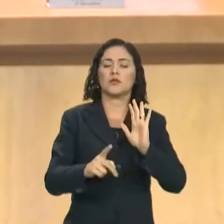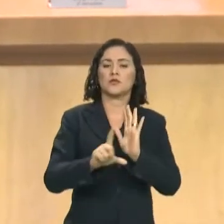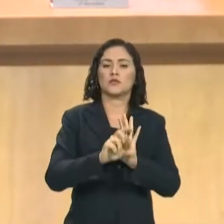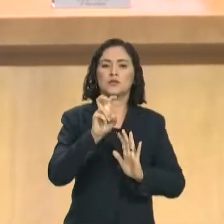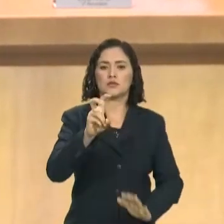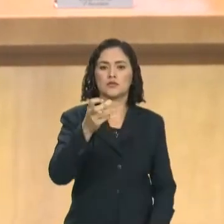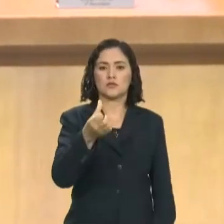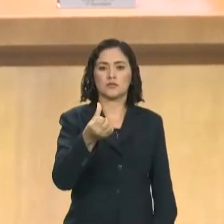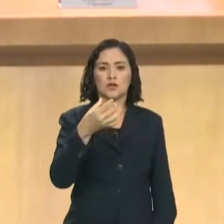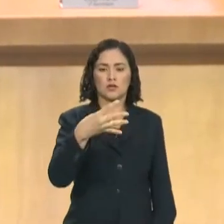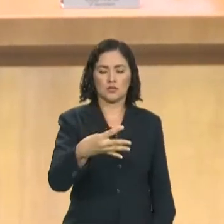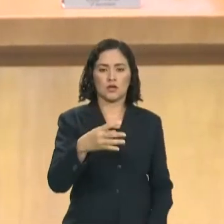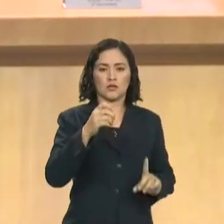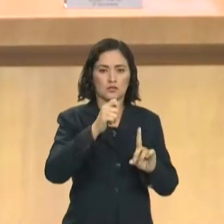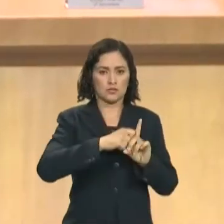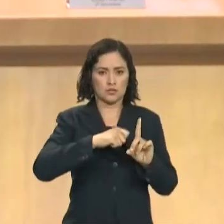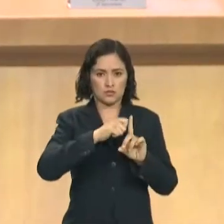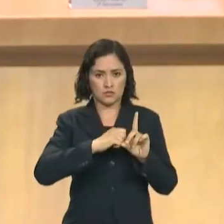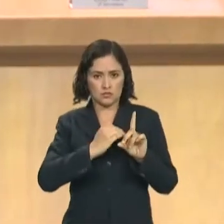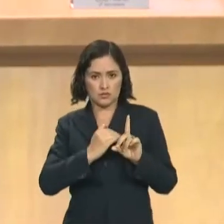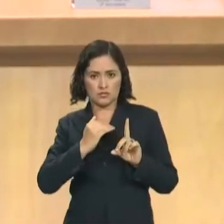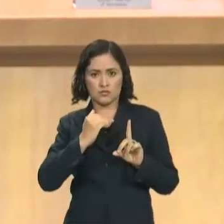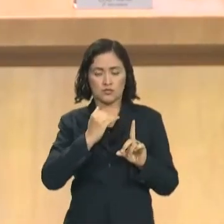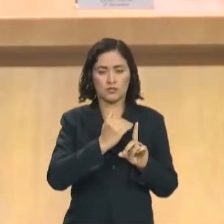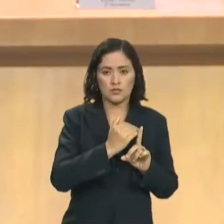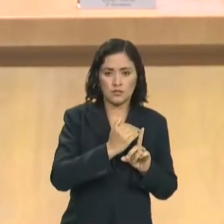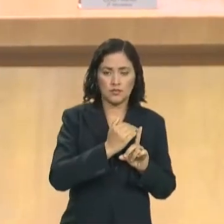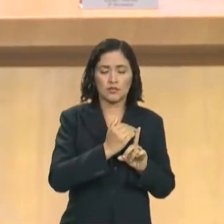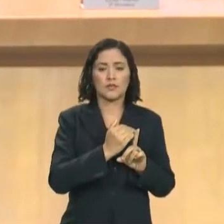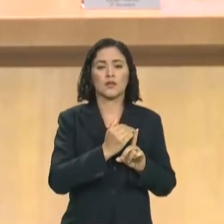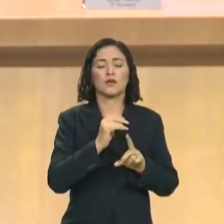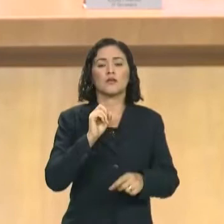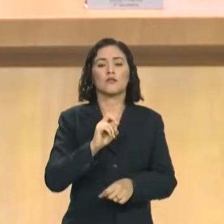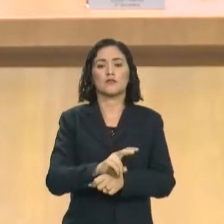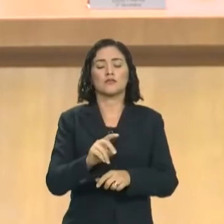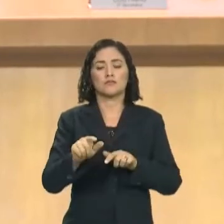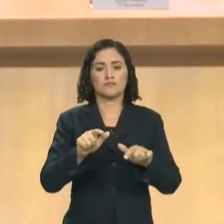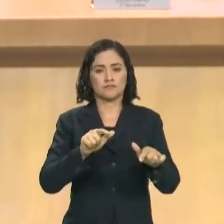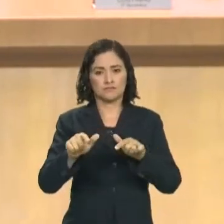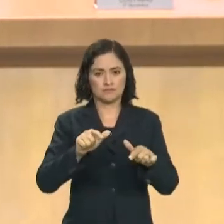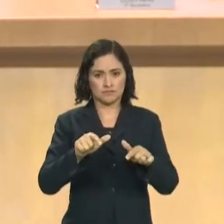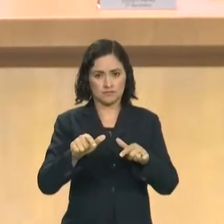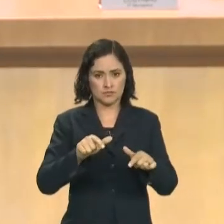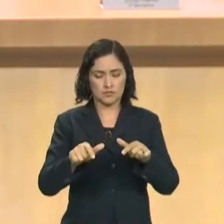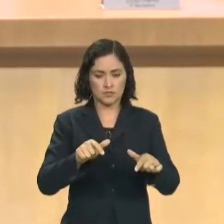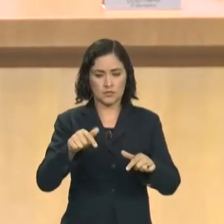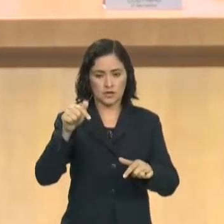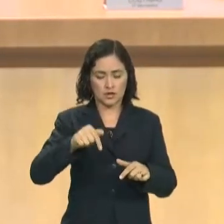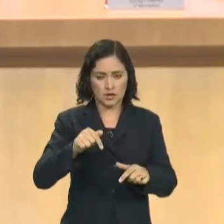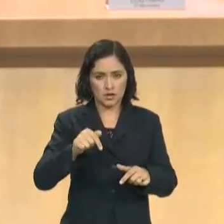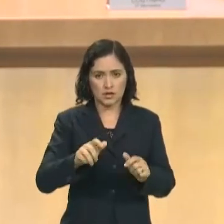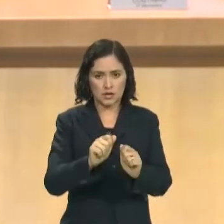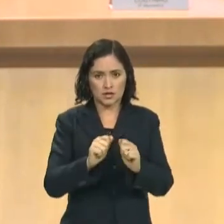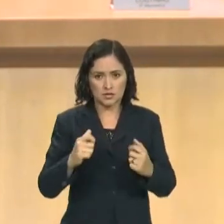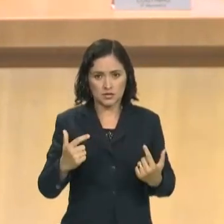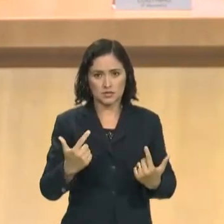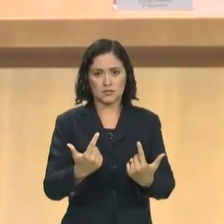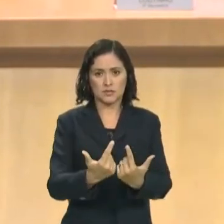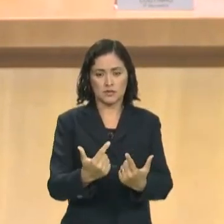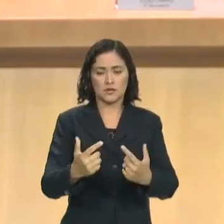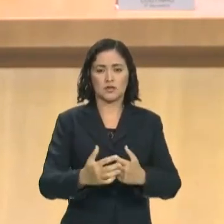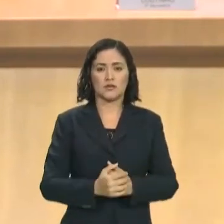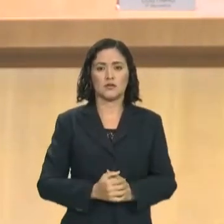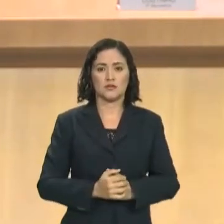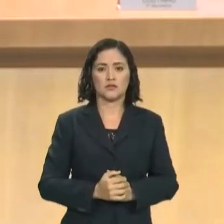que dispõe sobre o reajuste do vencimento base dos cargos efetivos estáveis do quadro de pessoal permanente da